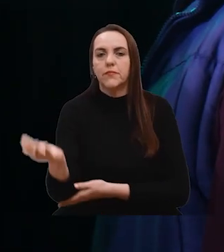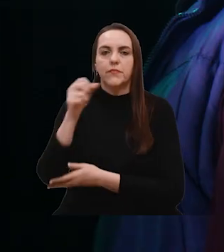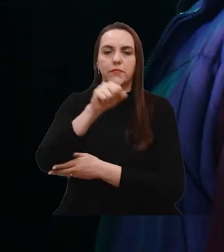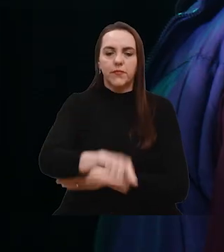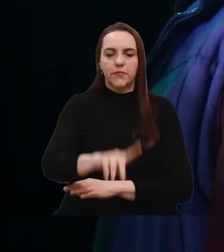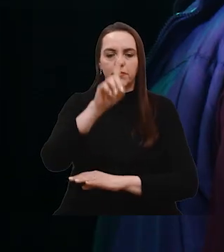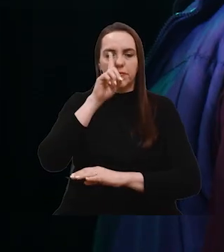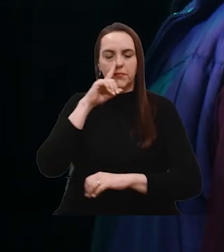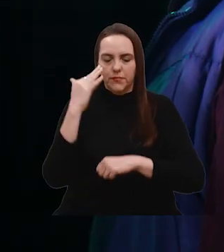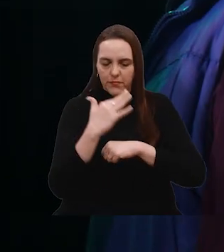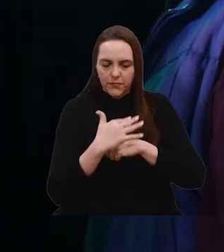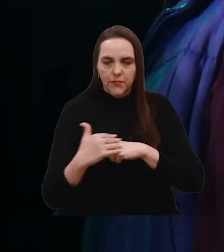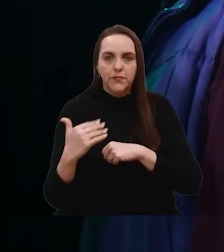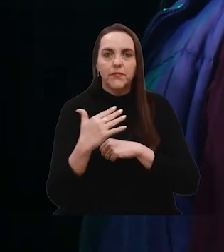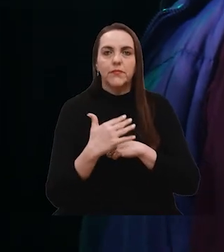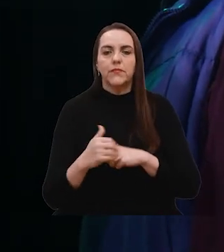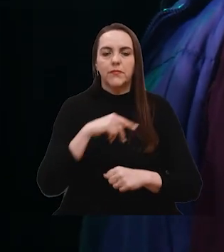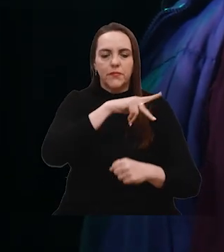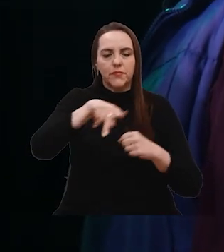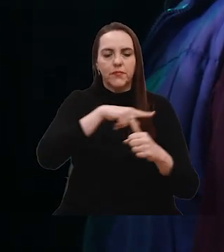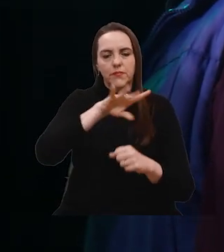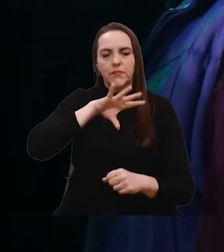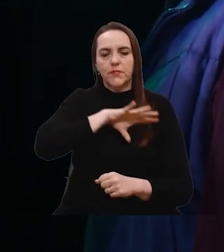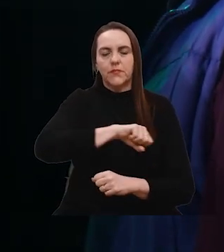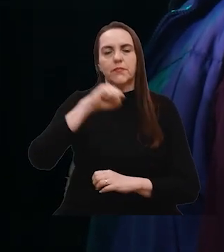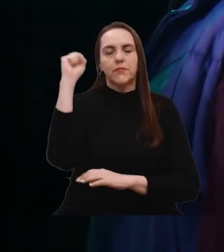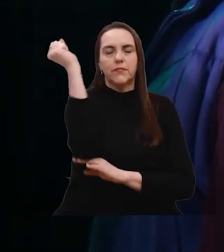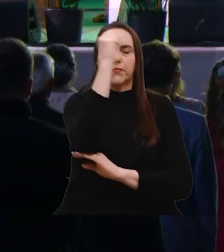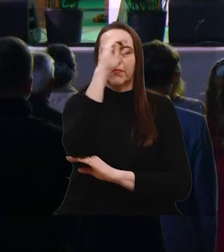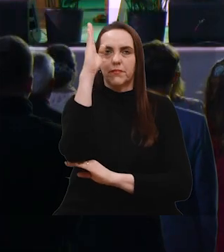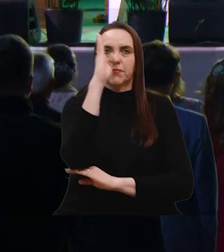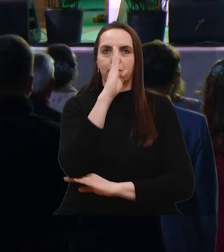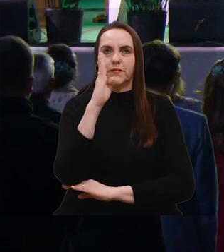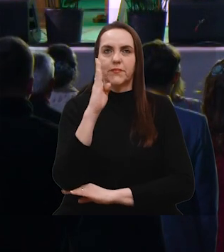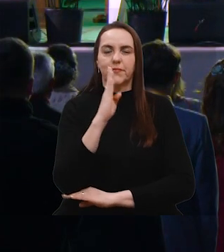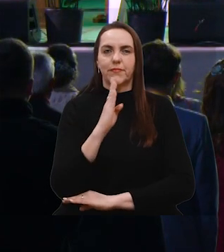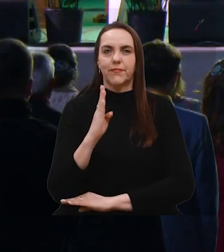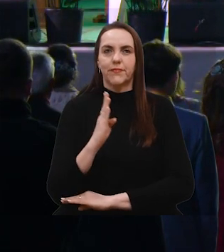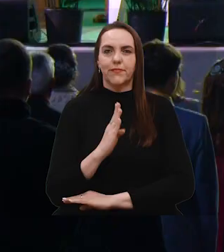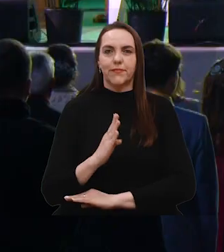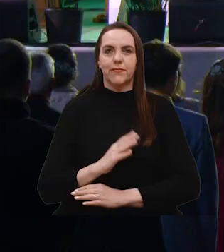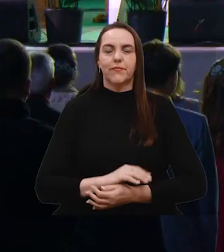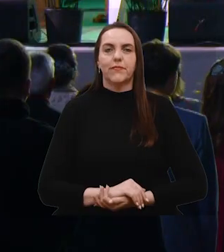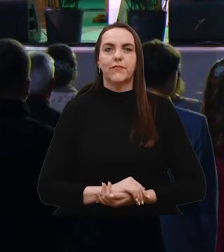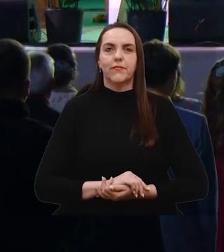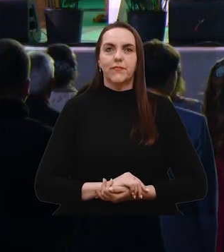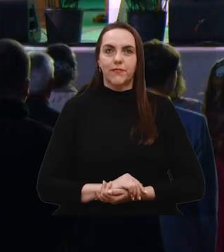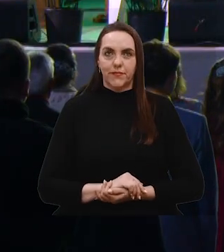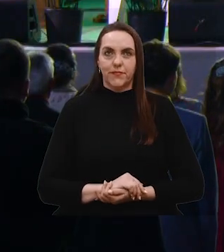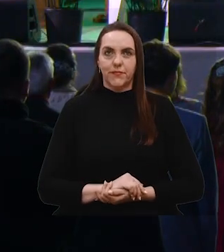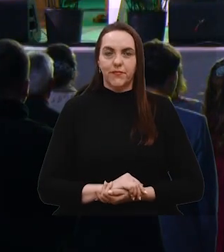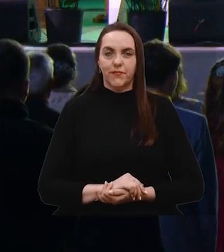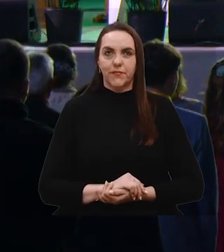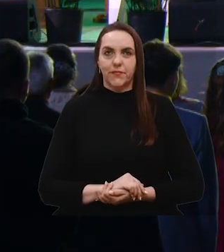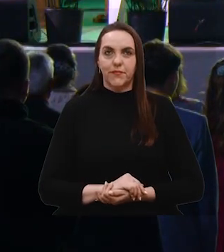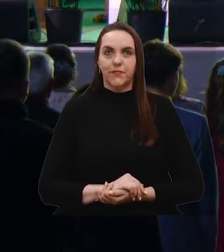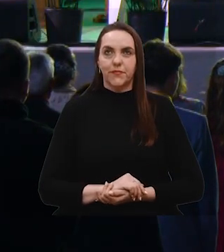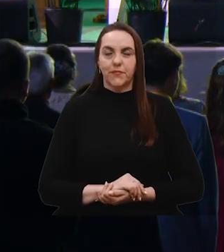pátria amada, dos filhos deste sol, és mãe gentil, pátria amada, Brasil.